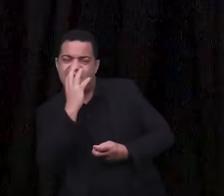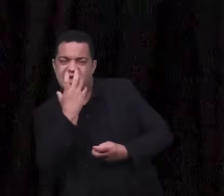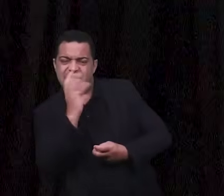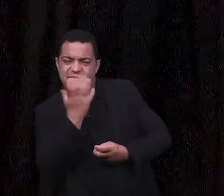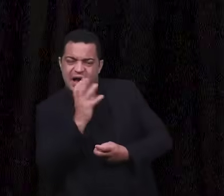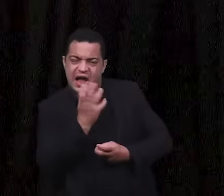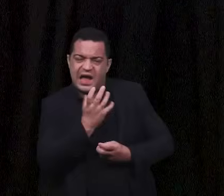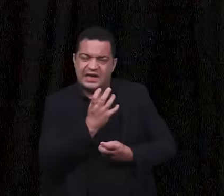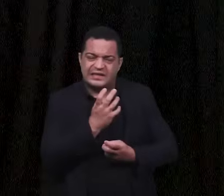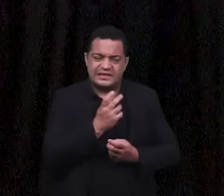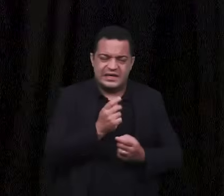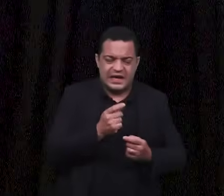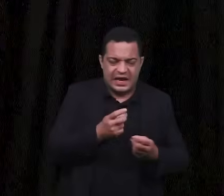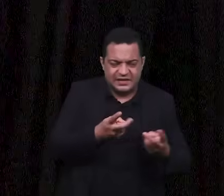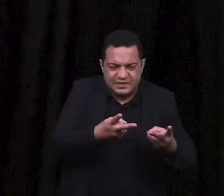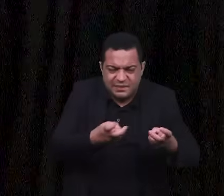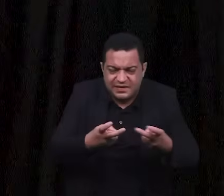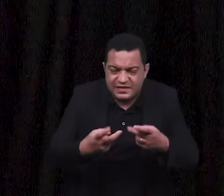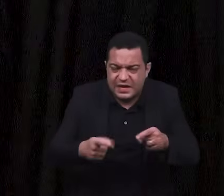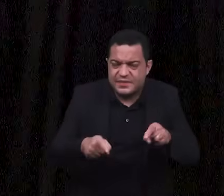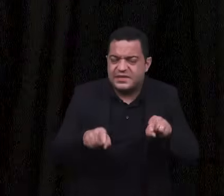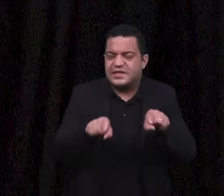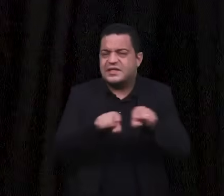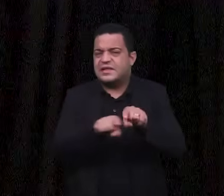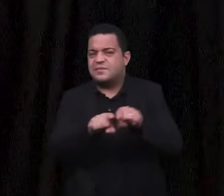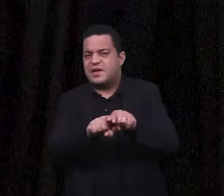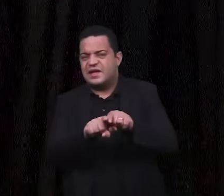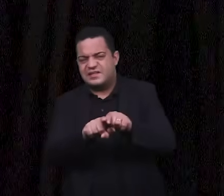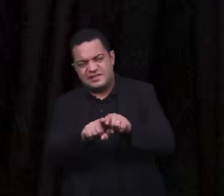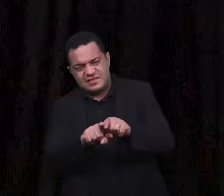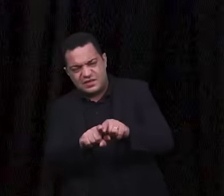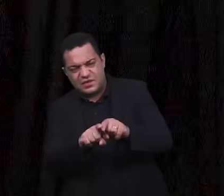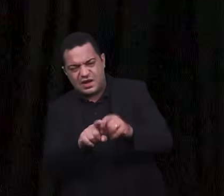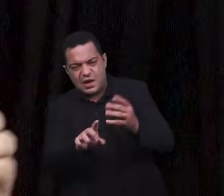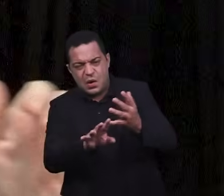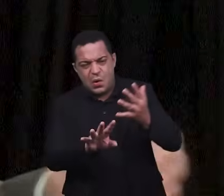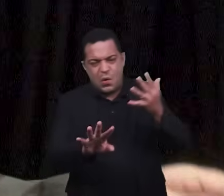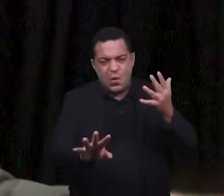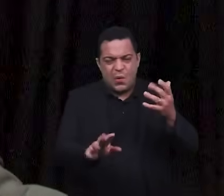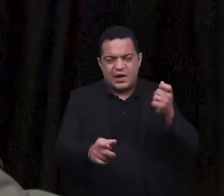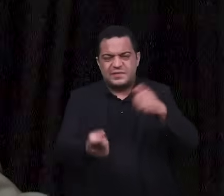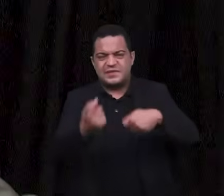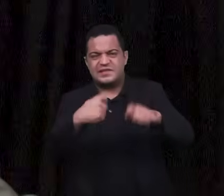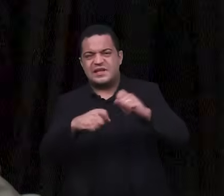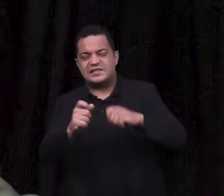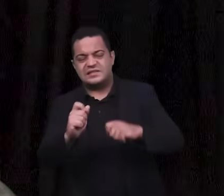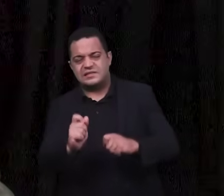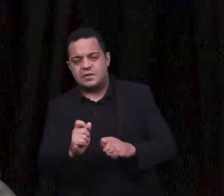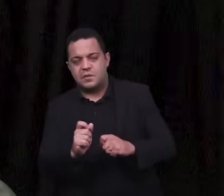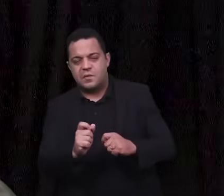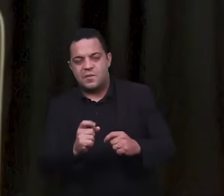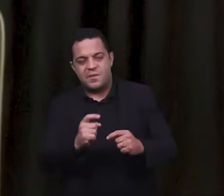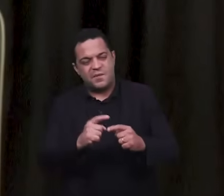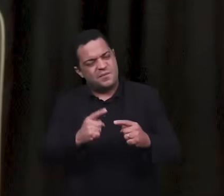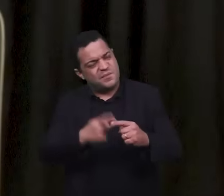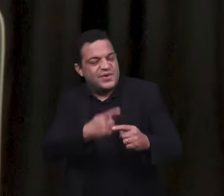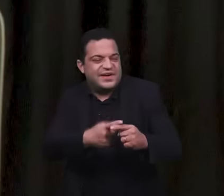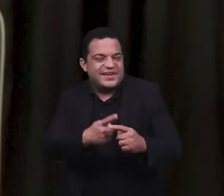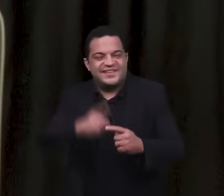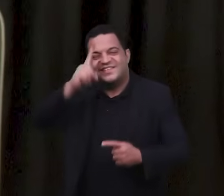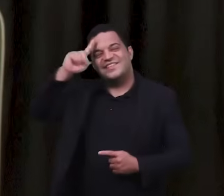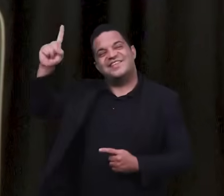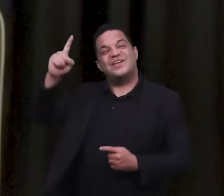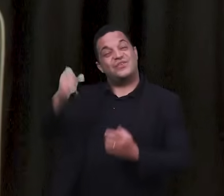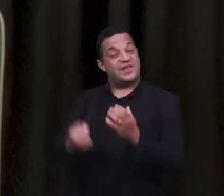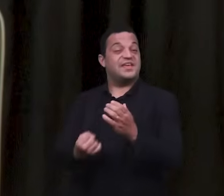insetos, a gente vê uma organização. Deus fez com ordem. Isso é muito interessante. E aliás, como